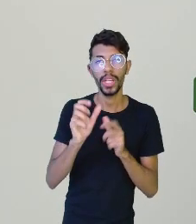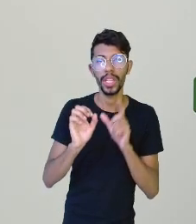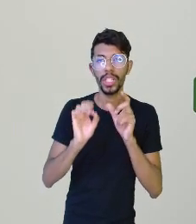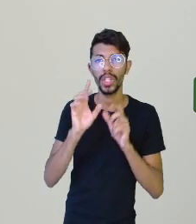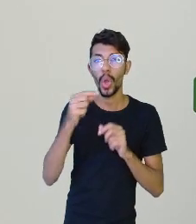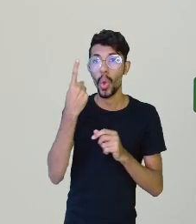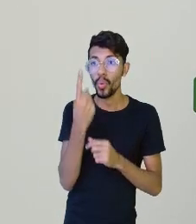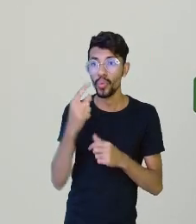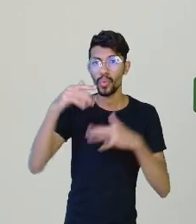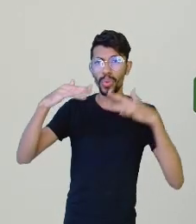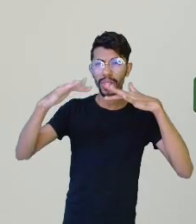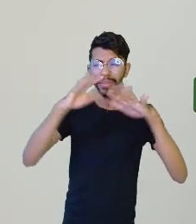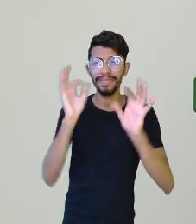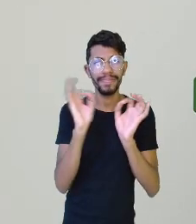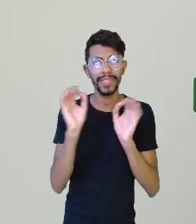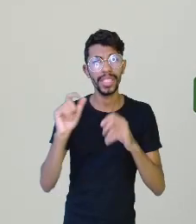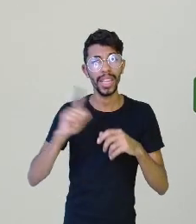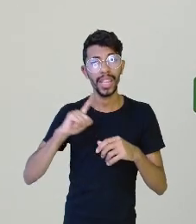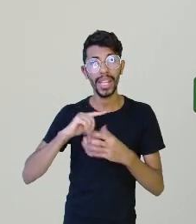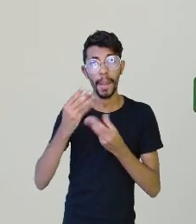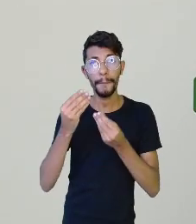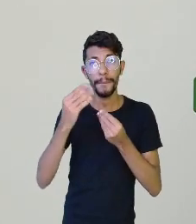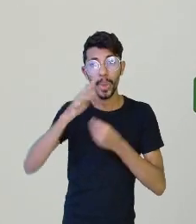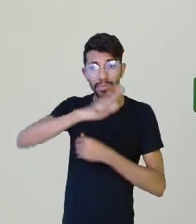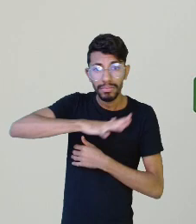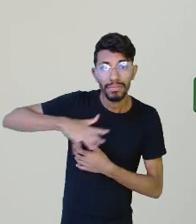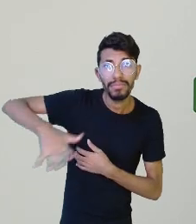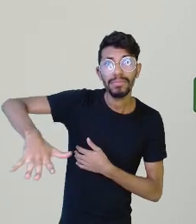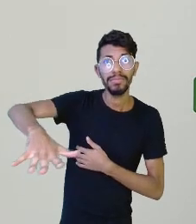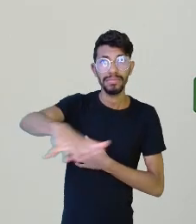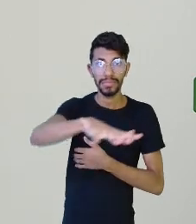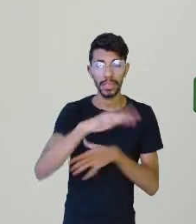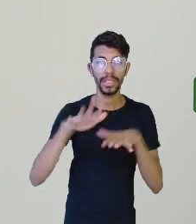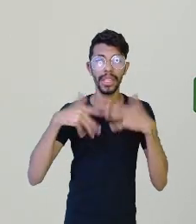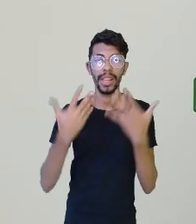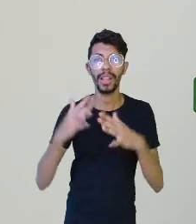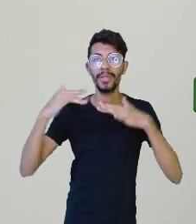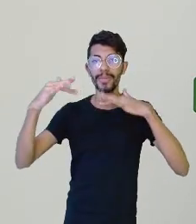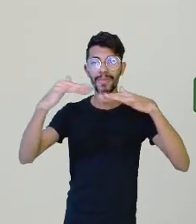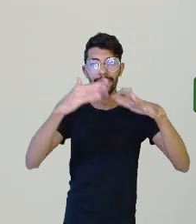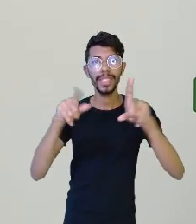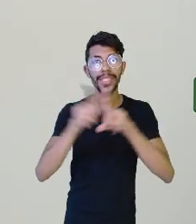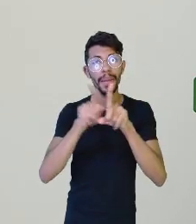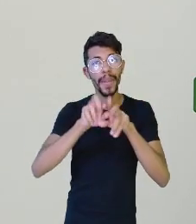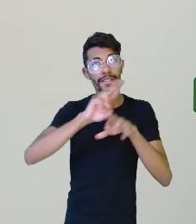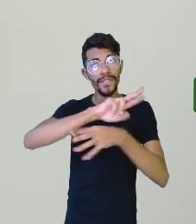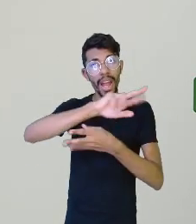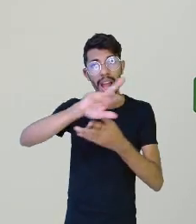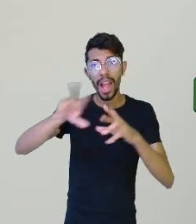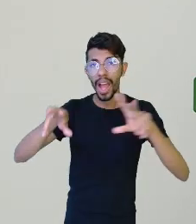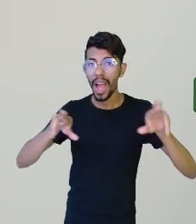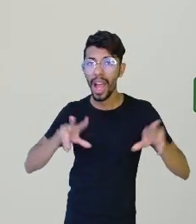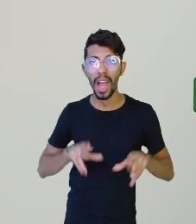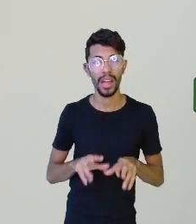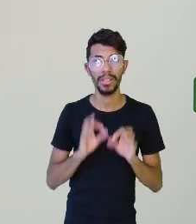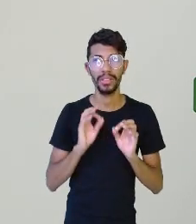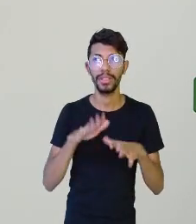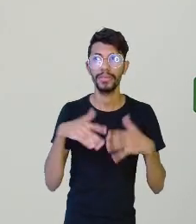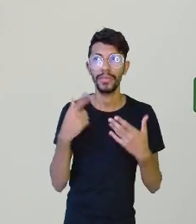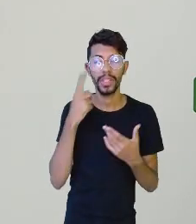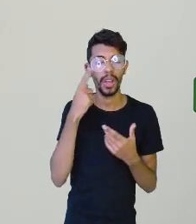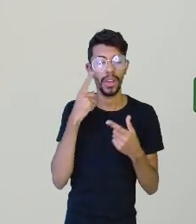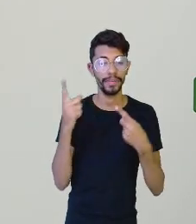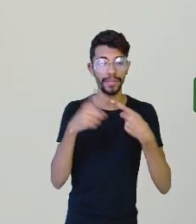um clima. Como tem muita terra, muito espaço, então o clima também é variado. Nós temos aí, ó,